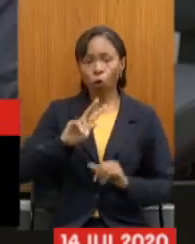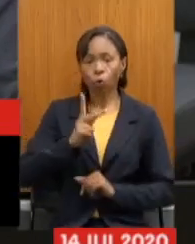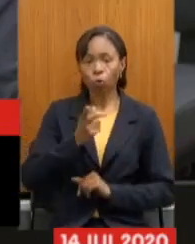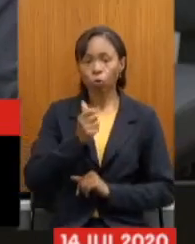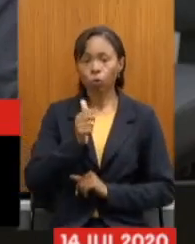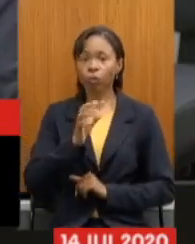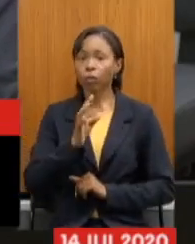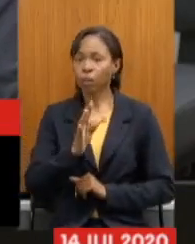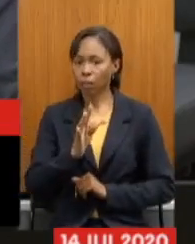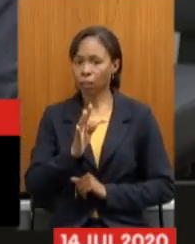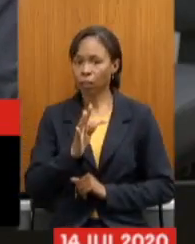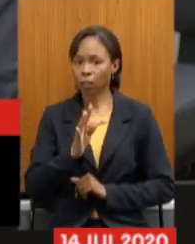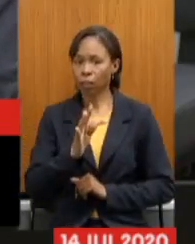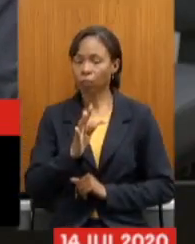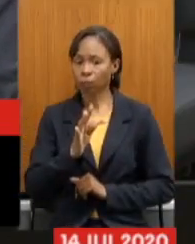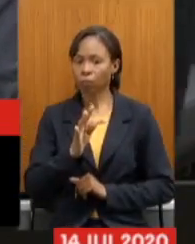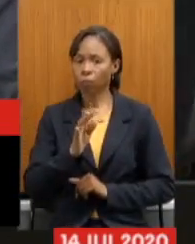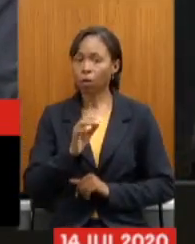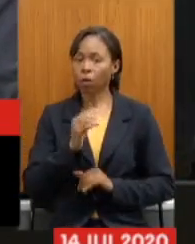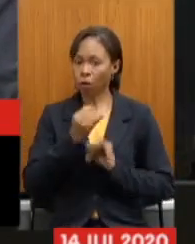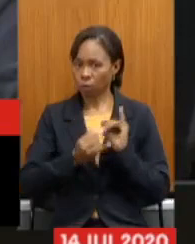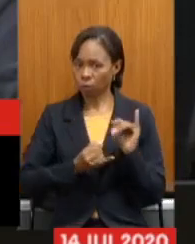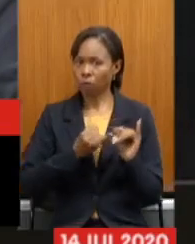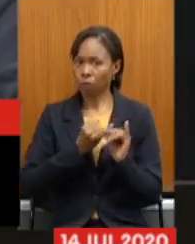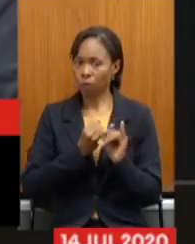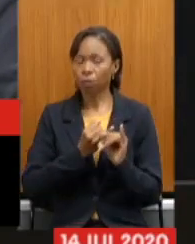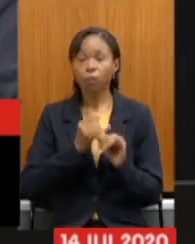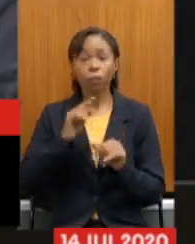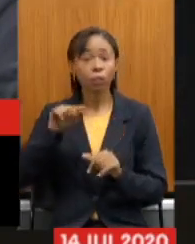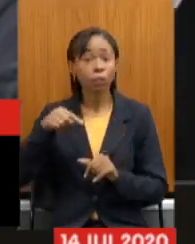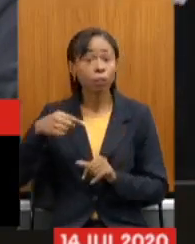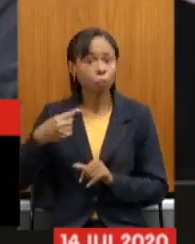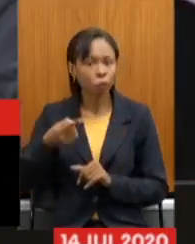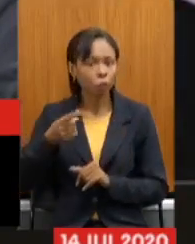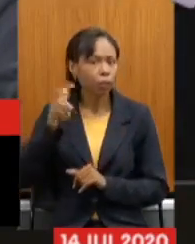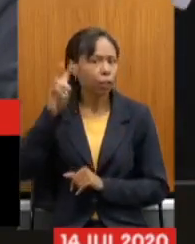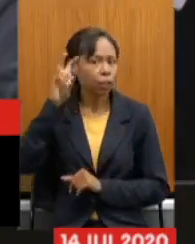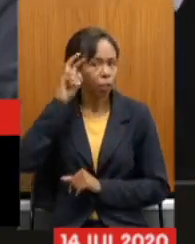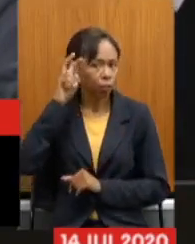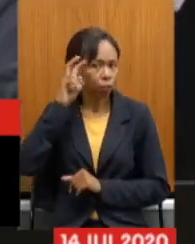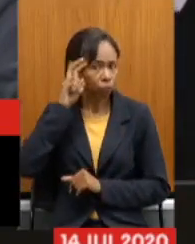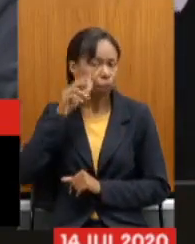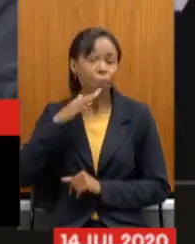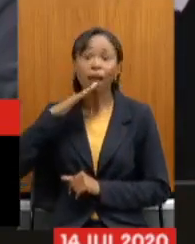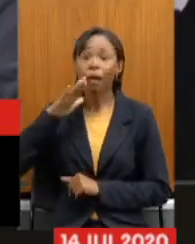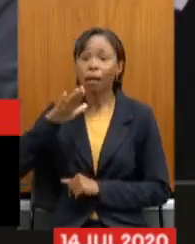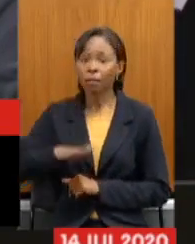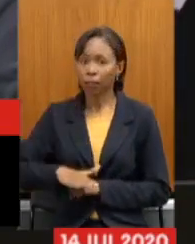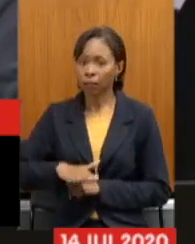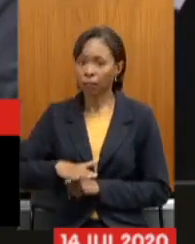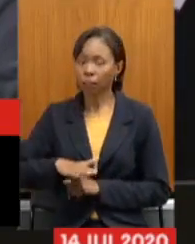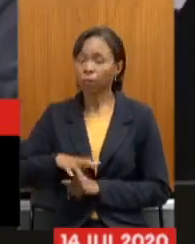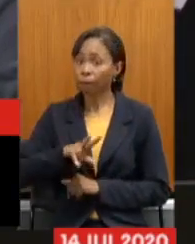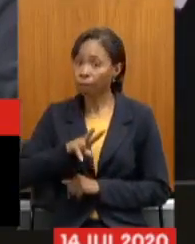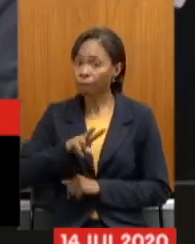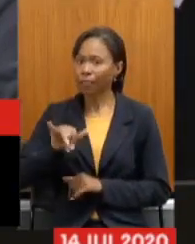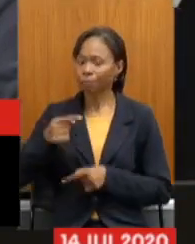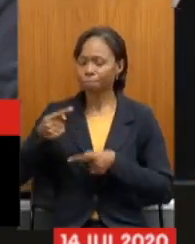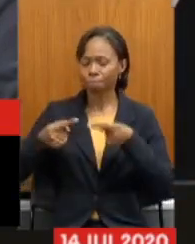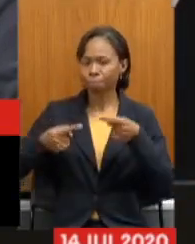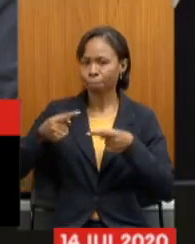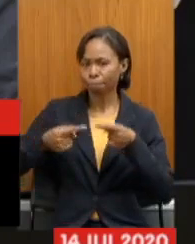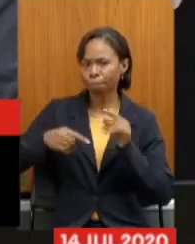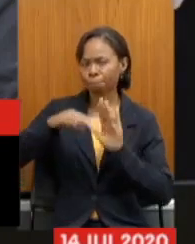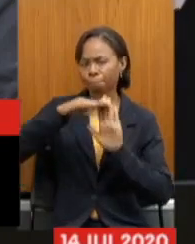do Zoom. Por fim, na quinta-feira, no turno da tarde, serão debatidas as